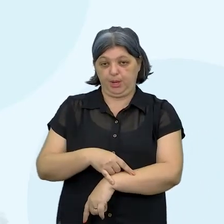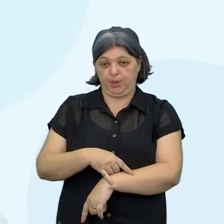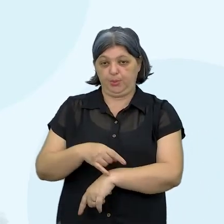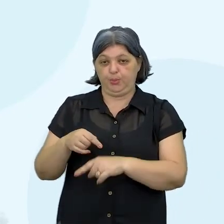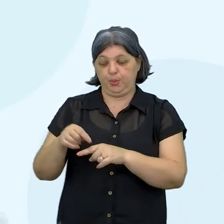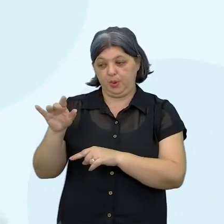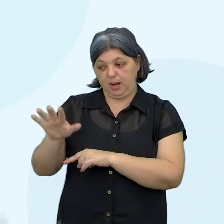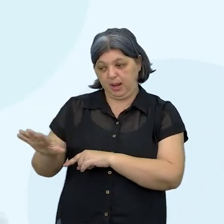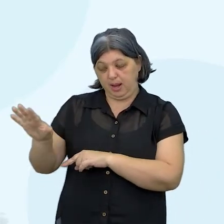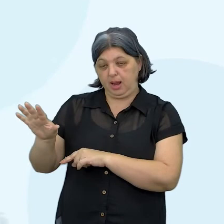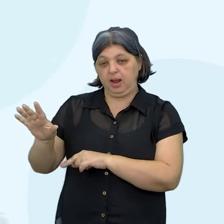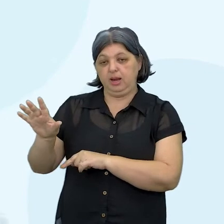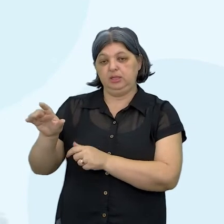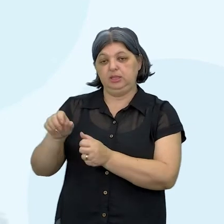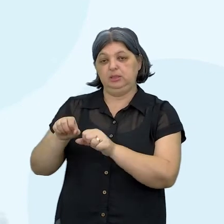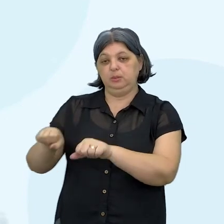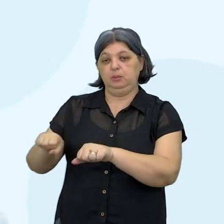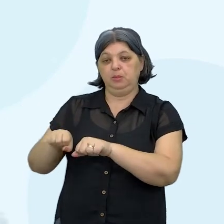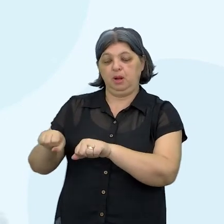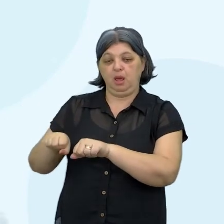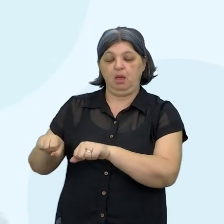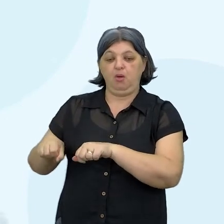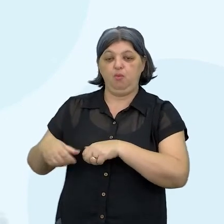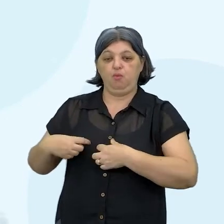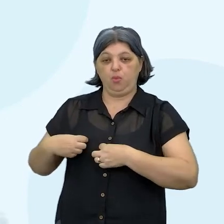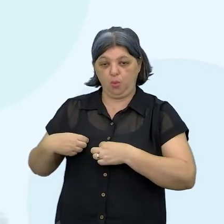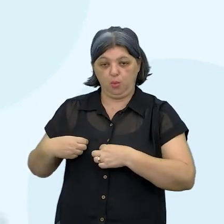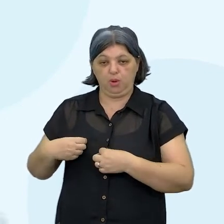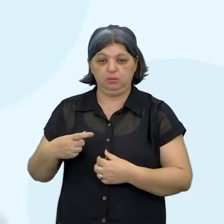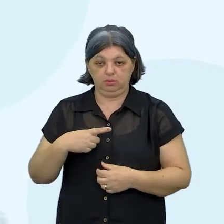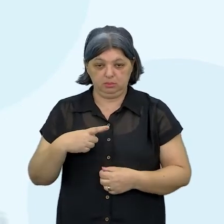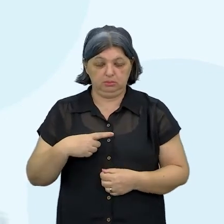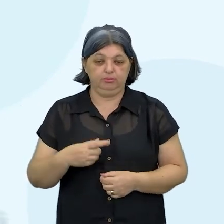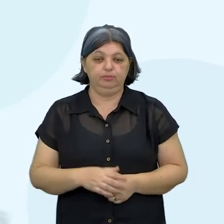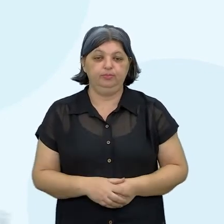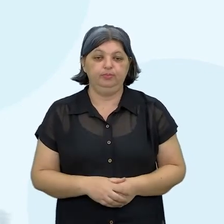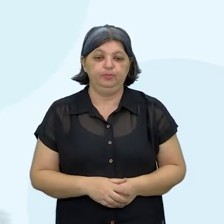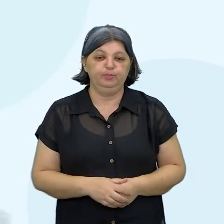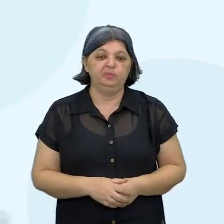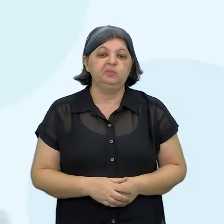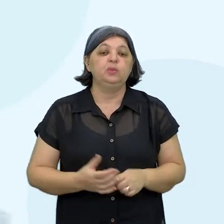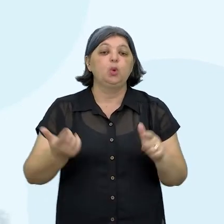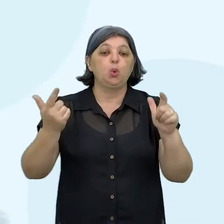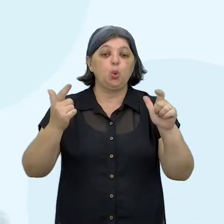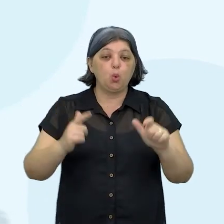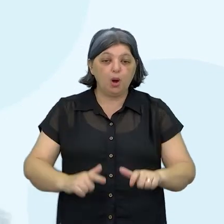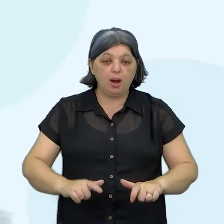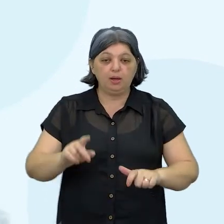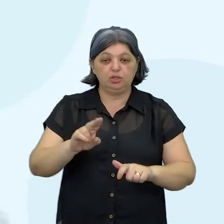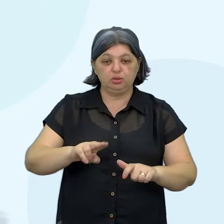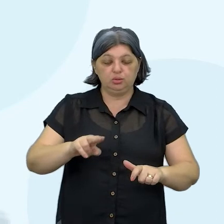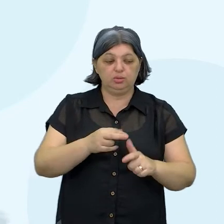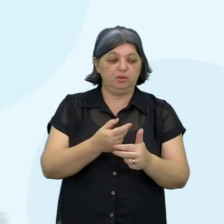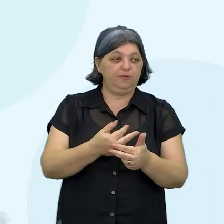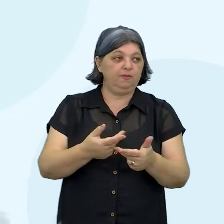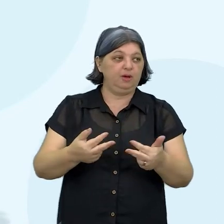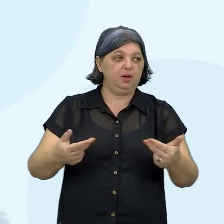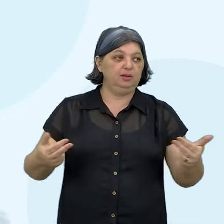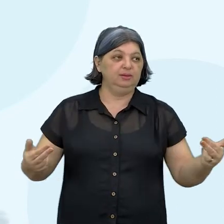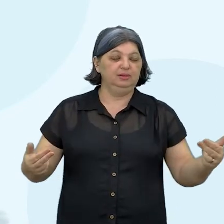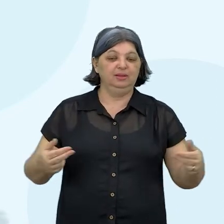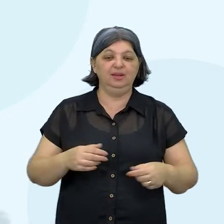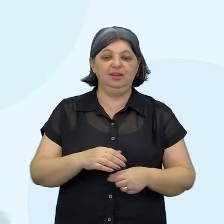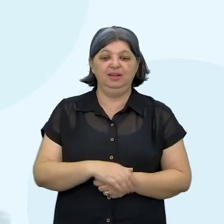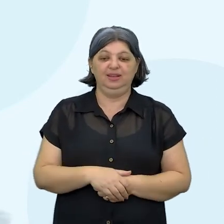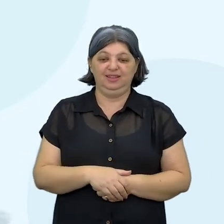separadinho, porque se eu for utilizar a sala de o espaço multiuso para estar recebendo as pessoas ou coisa do